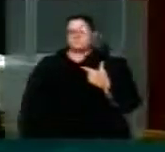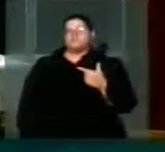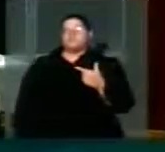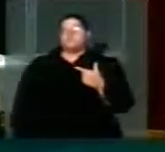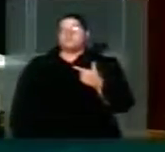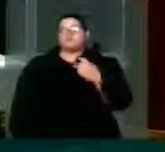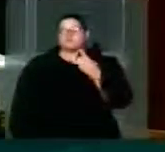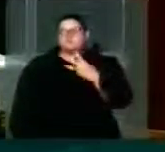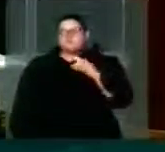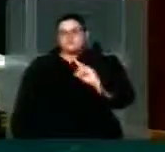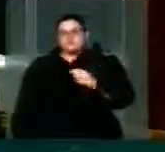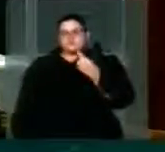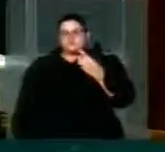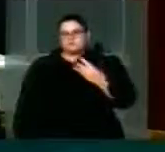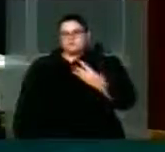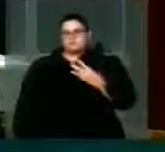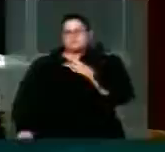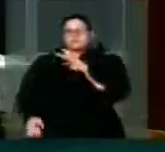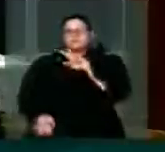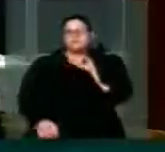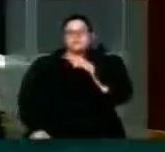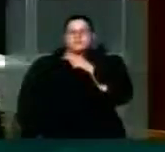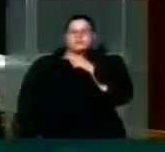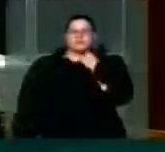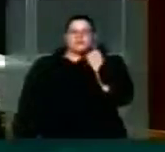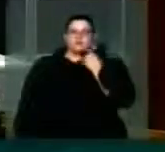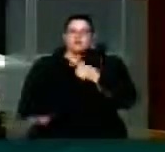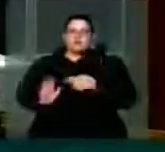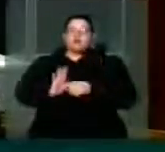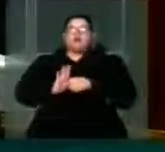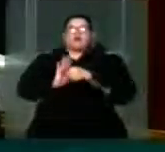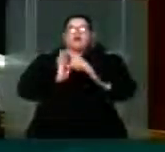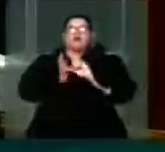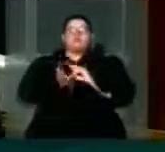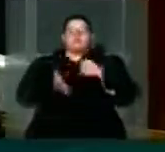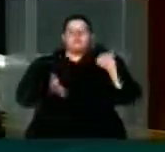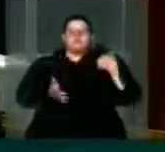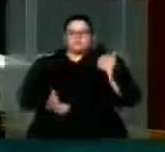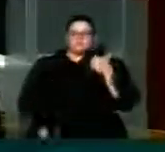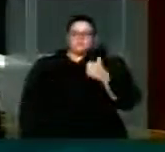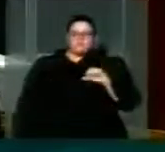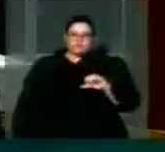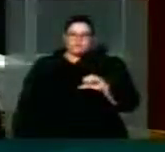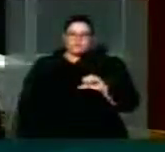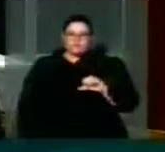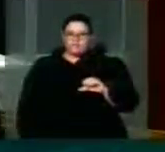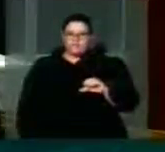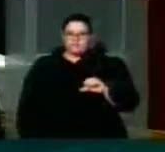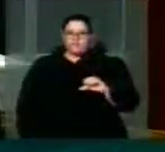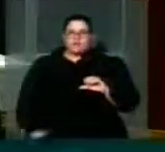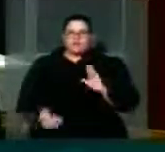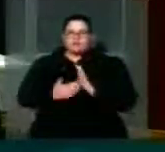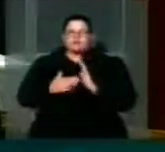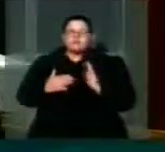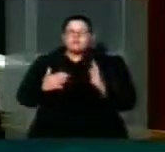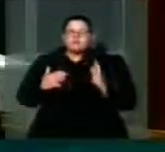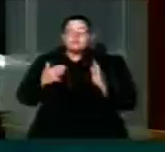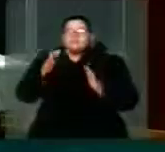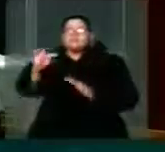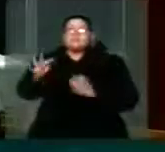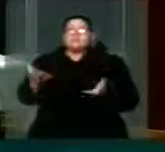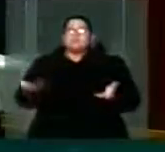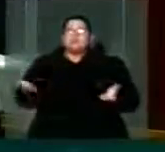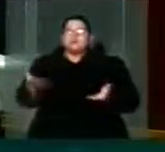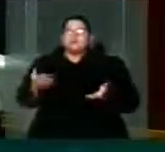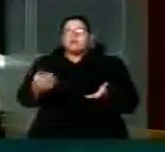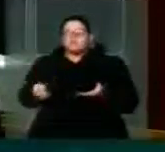3,3 devem morrer antes de chegar aos 19 anos. Até quando